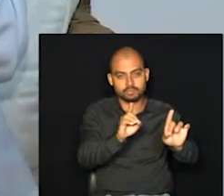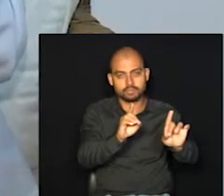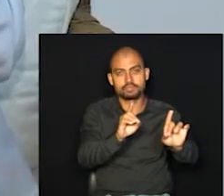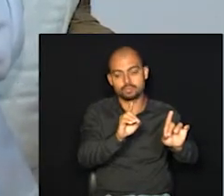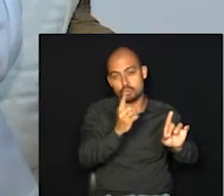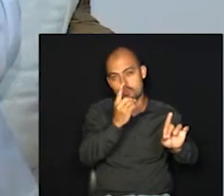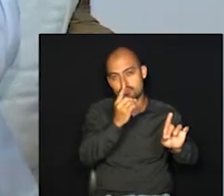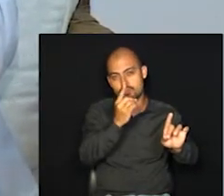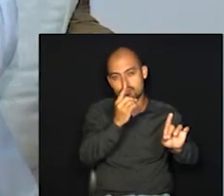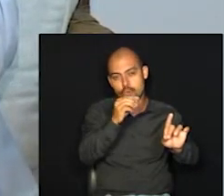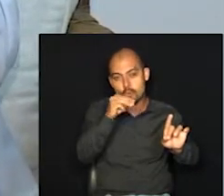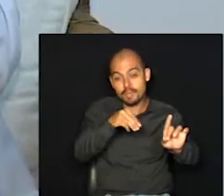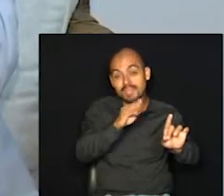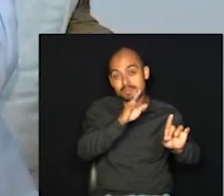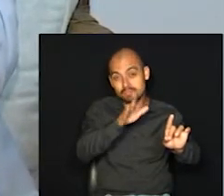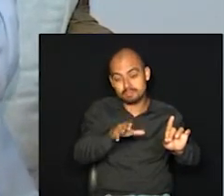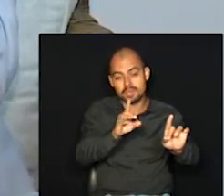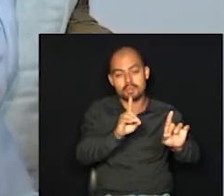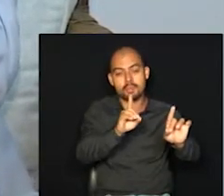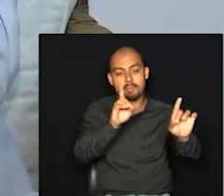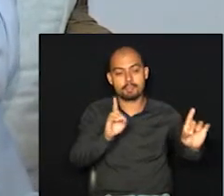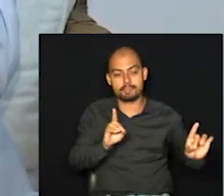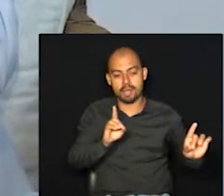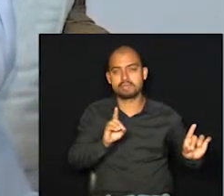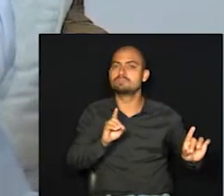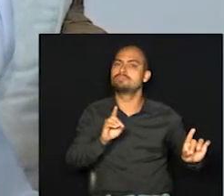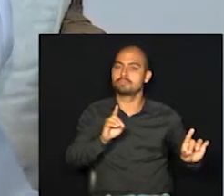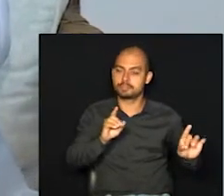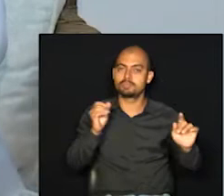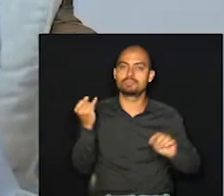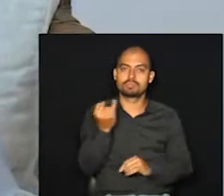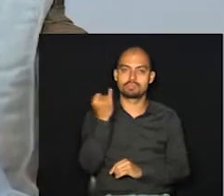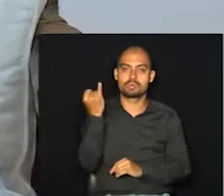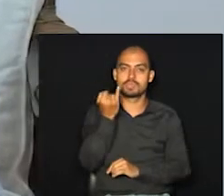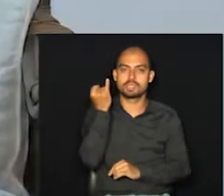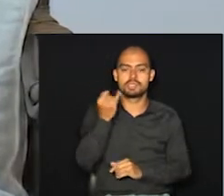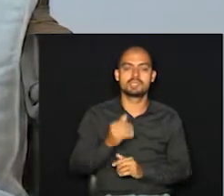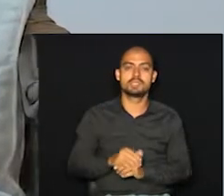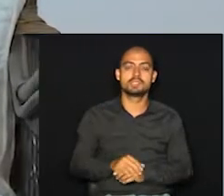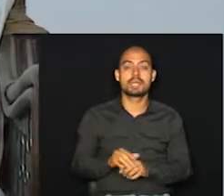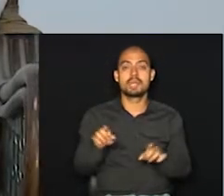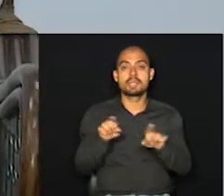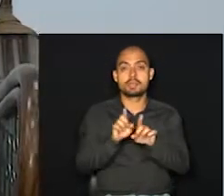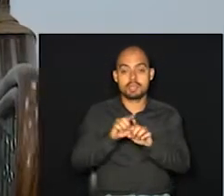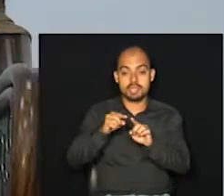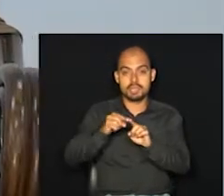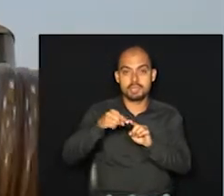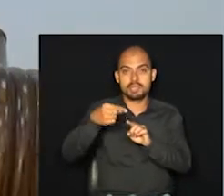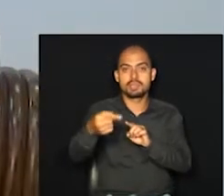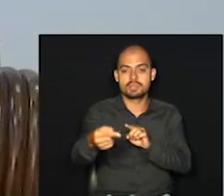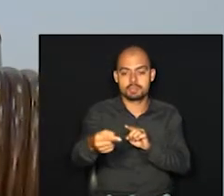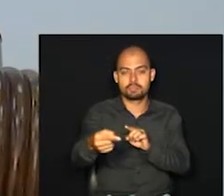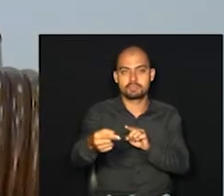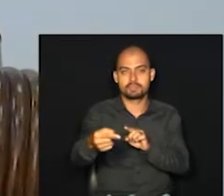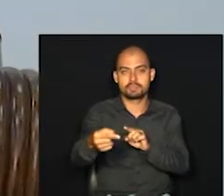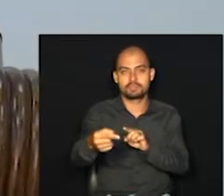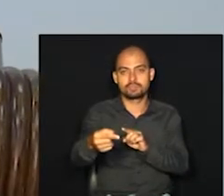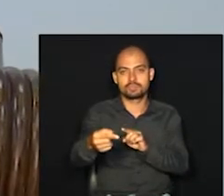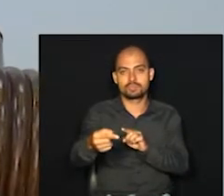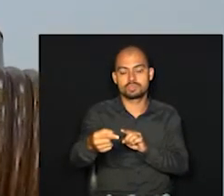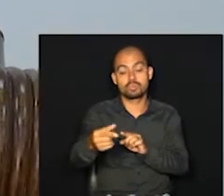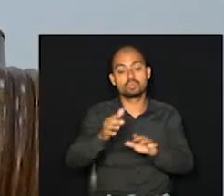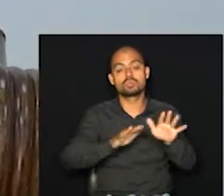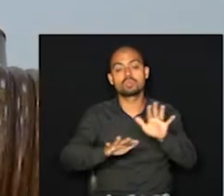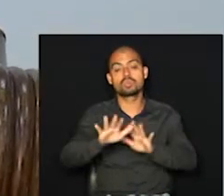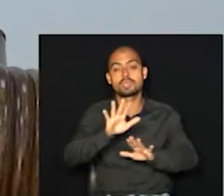pessoas. O distanciamento social é super importante e posteriormente os